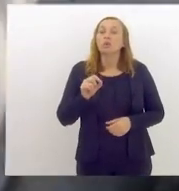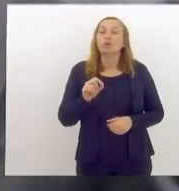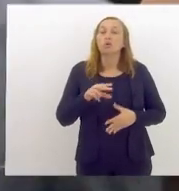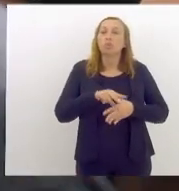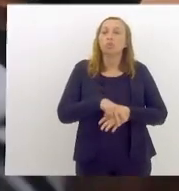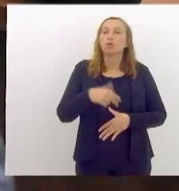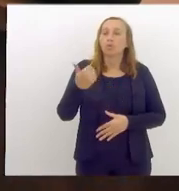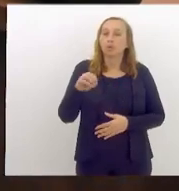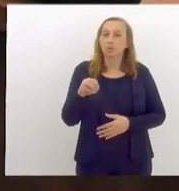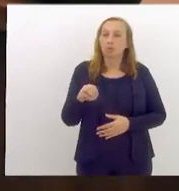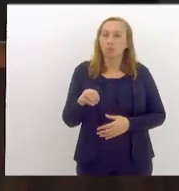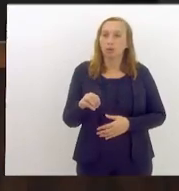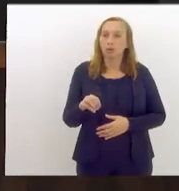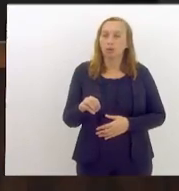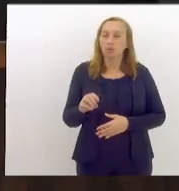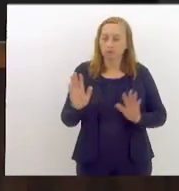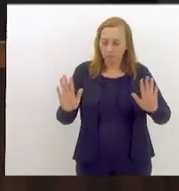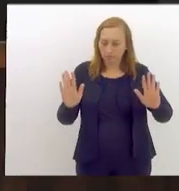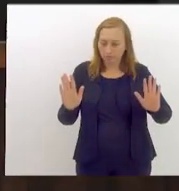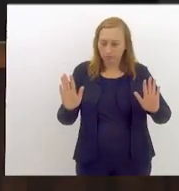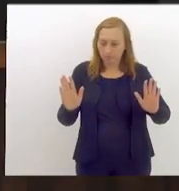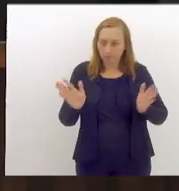por favor